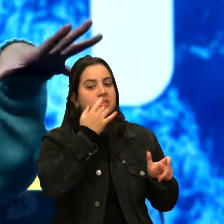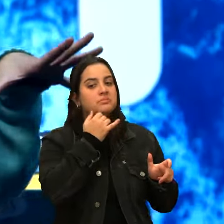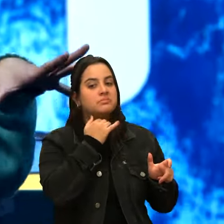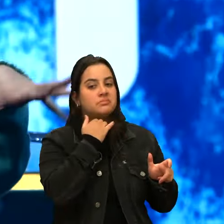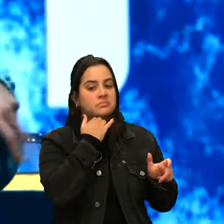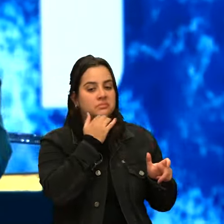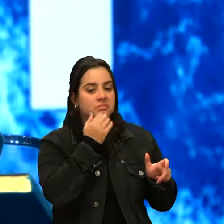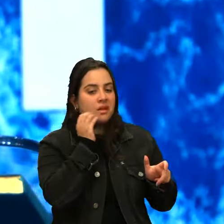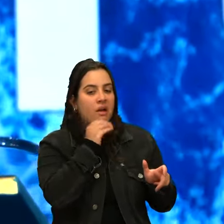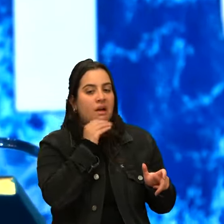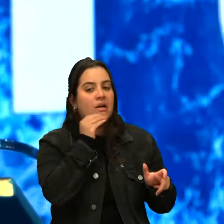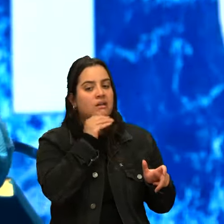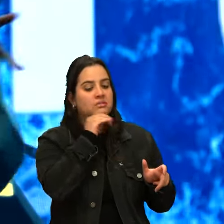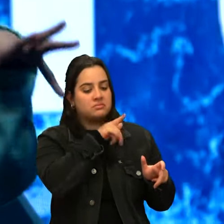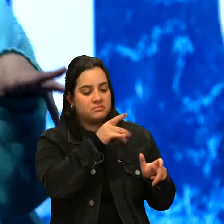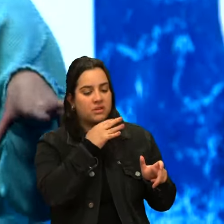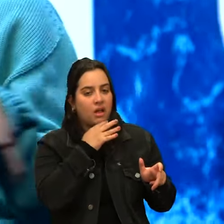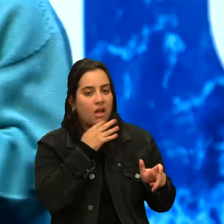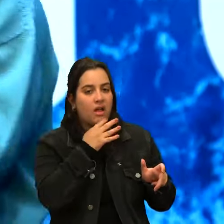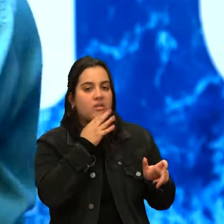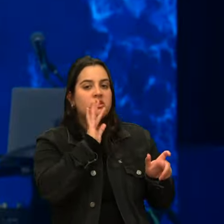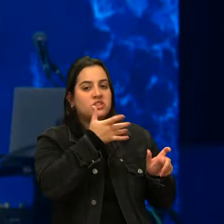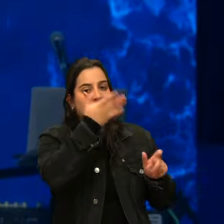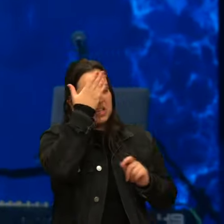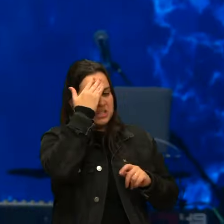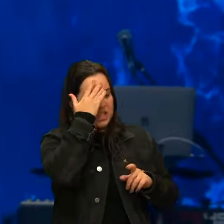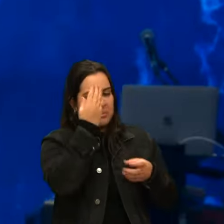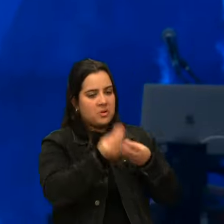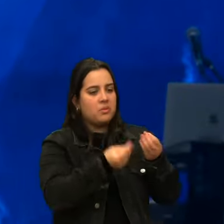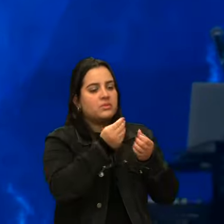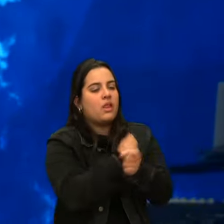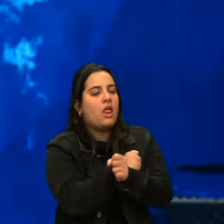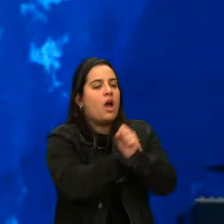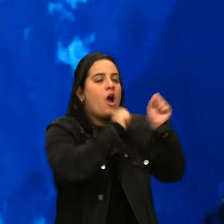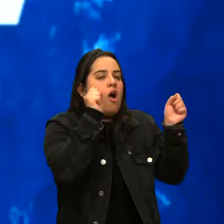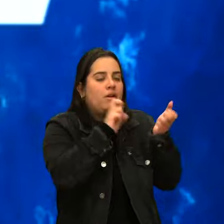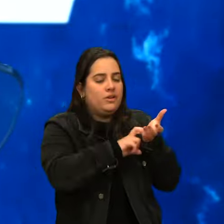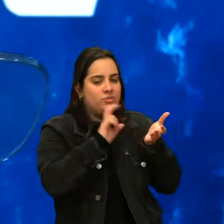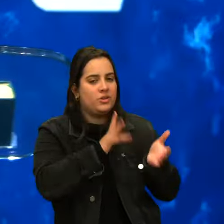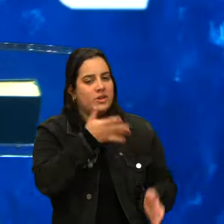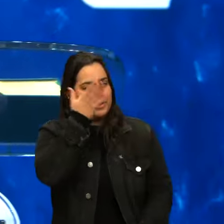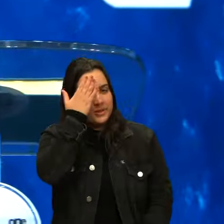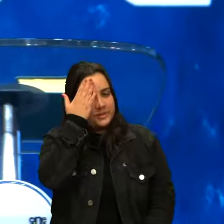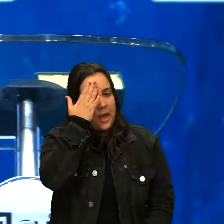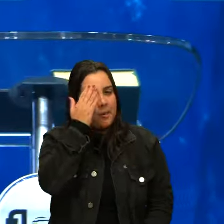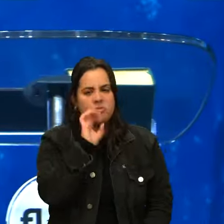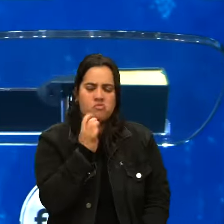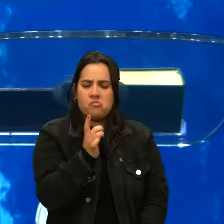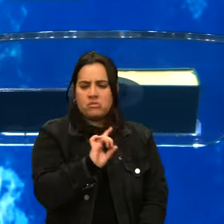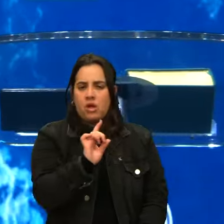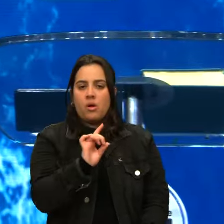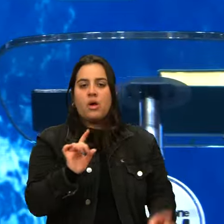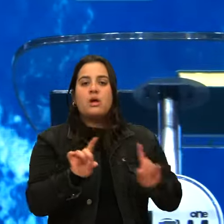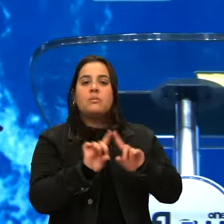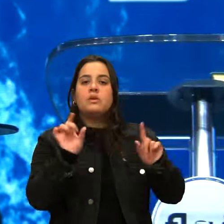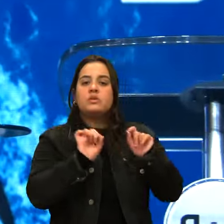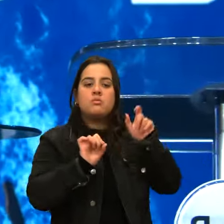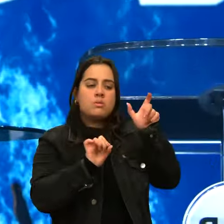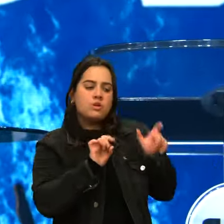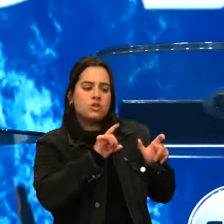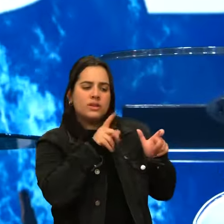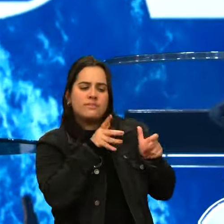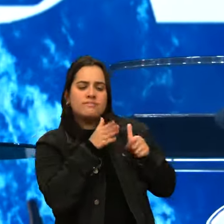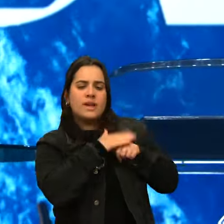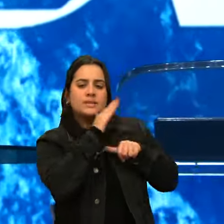você sabe como ela é quando ela acorda de manhã, ou talvez não, mas alguém que está um pouco mais